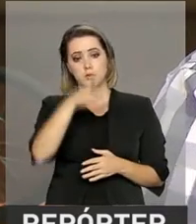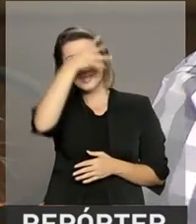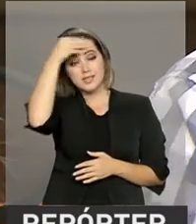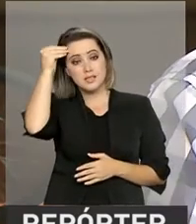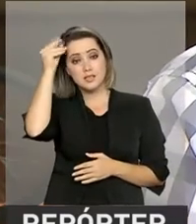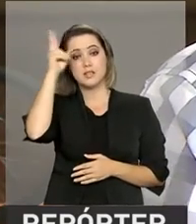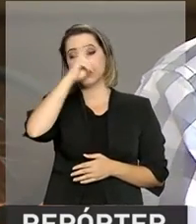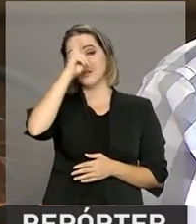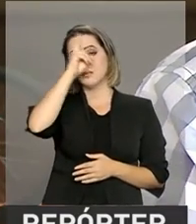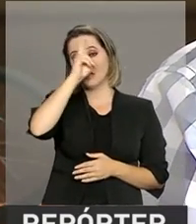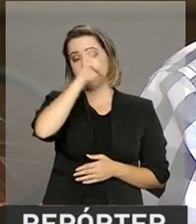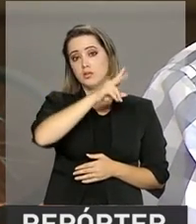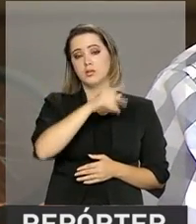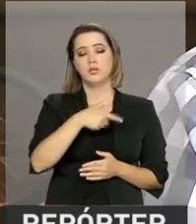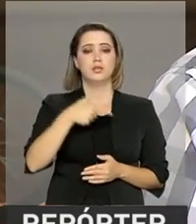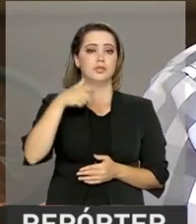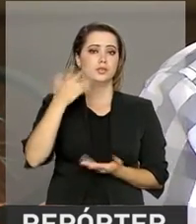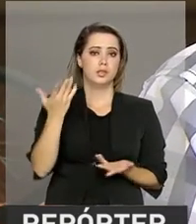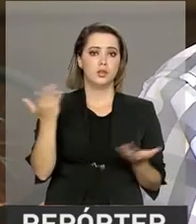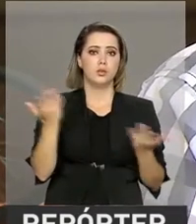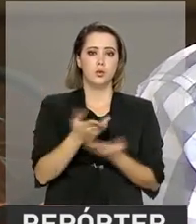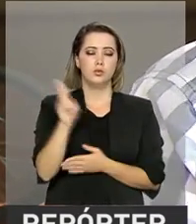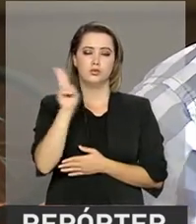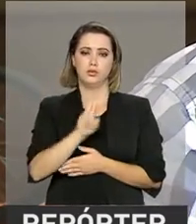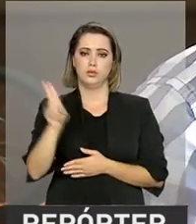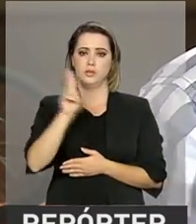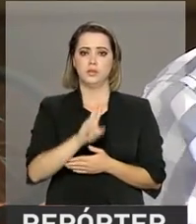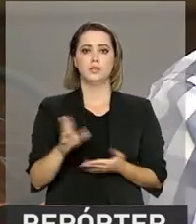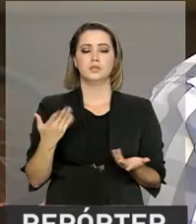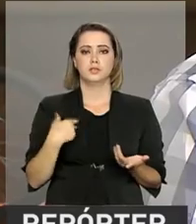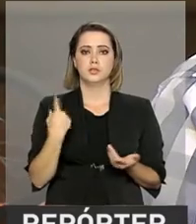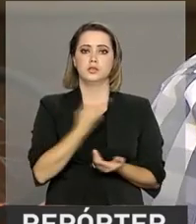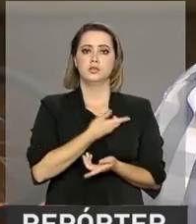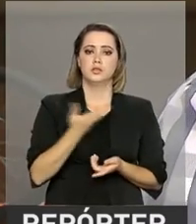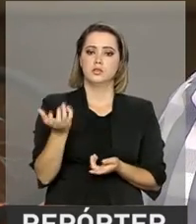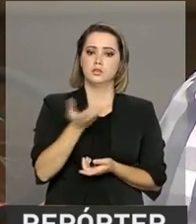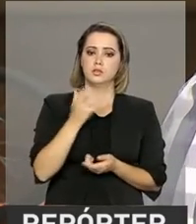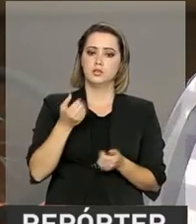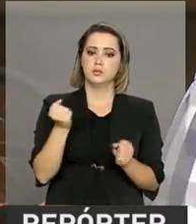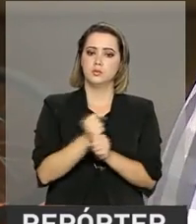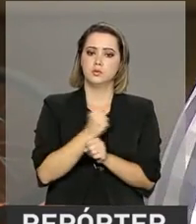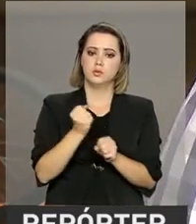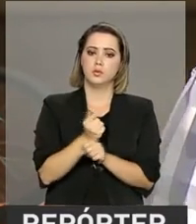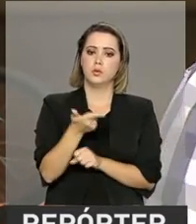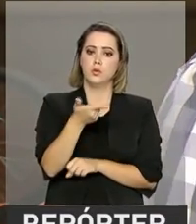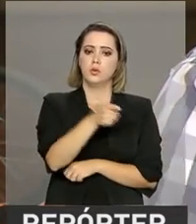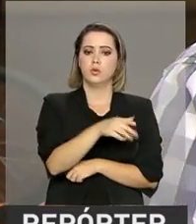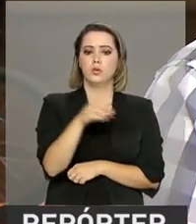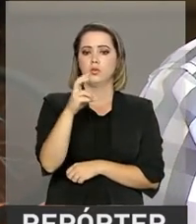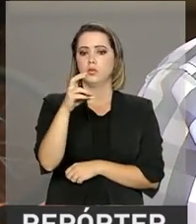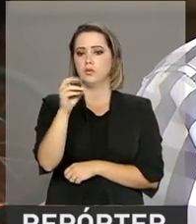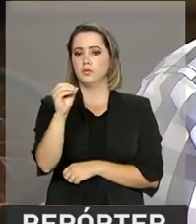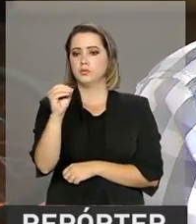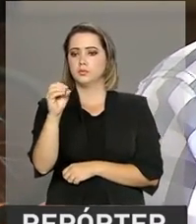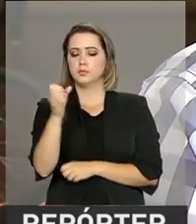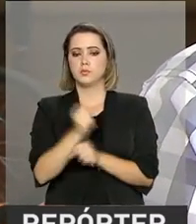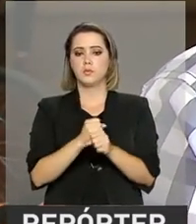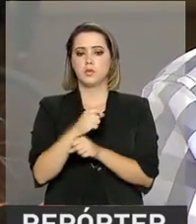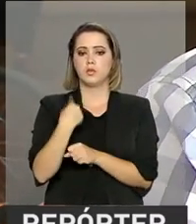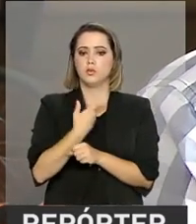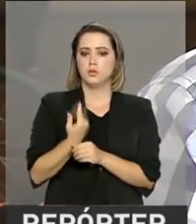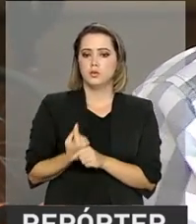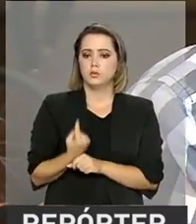história por um tempo dentro do ensino superior acho que a gente queria construir outros 500 anos a gente deu o primeiro passo